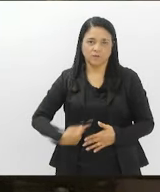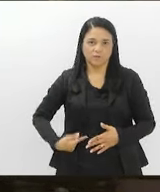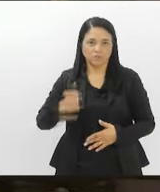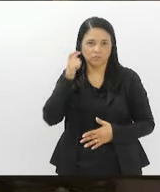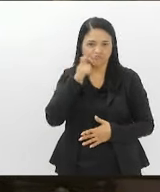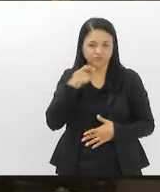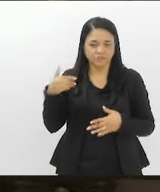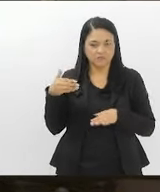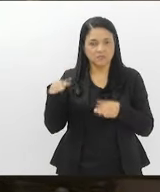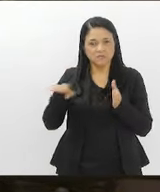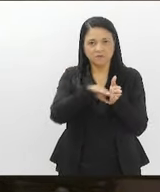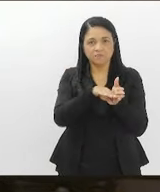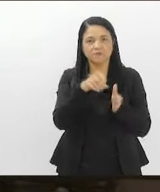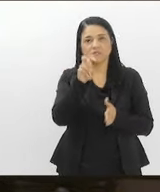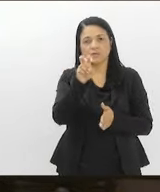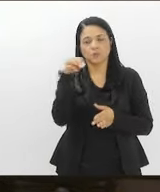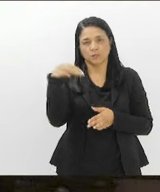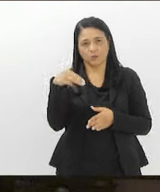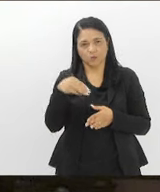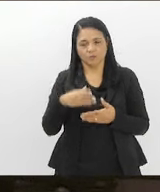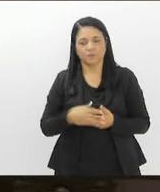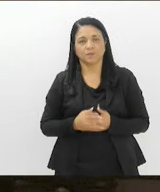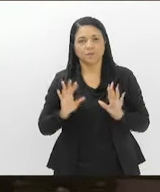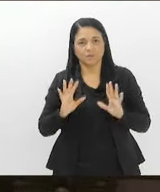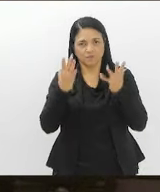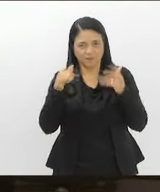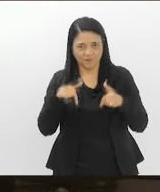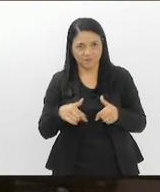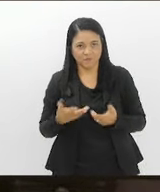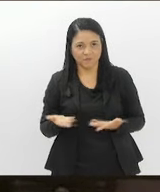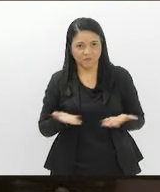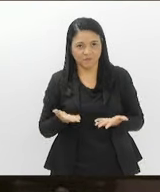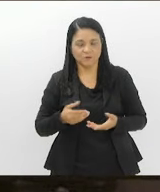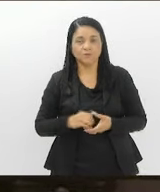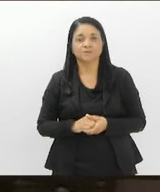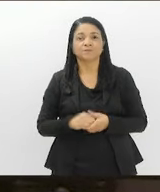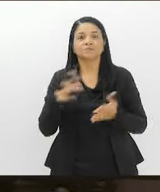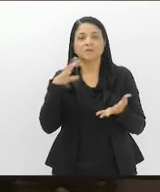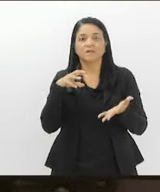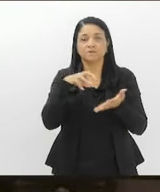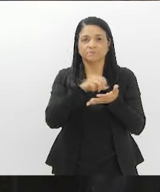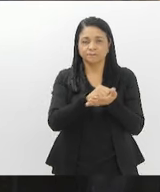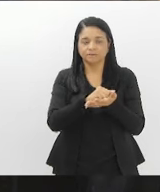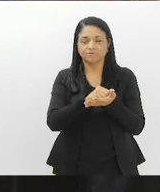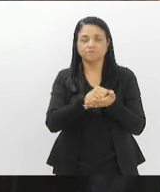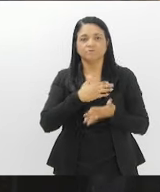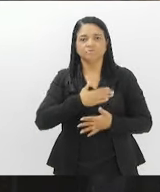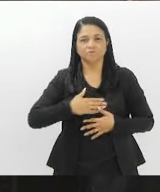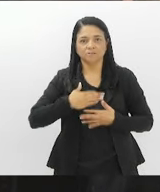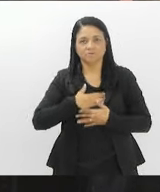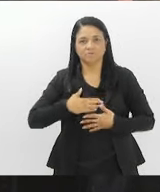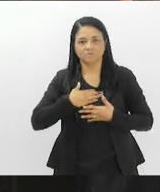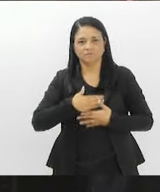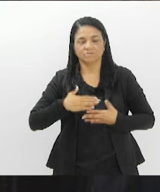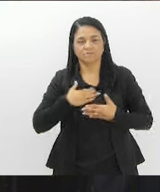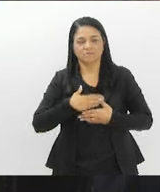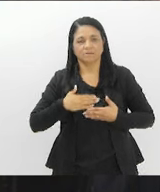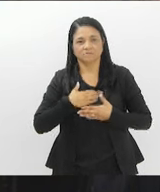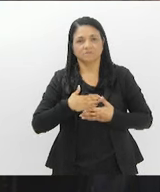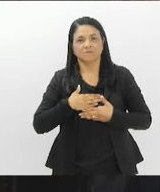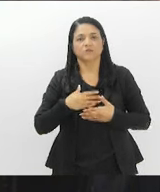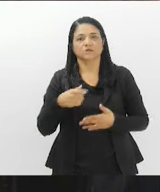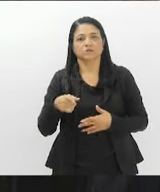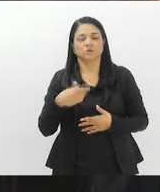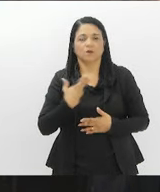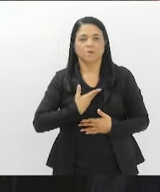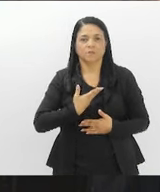se faz presente aqui conosco neste evento. Gostaria também de registrar aqui a ausência do companheiro